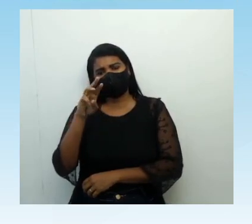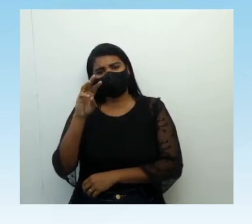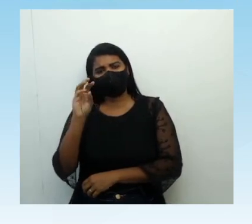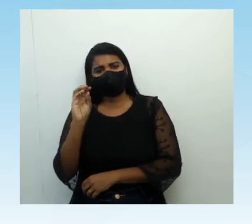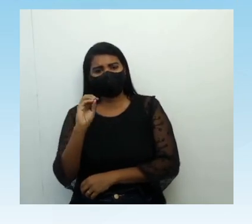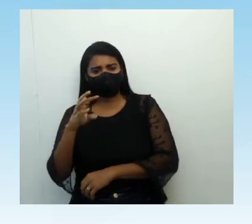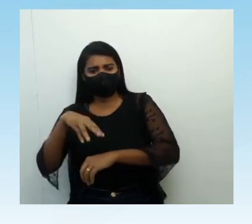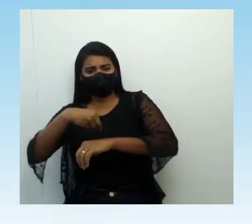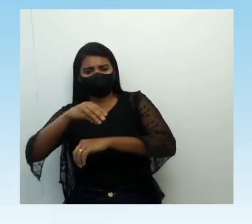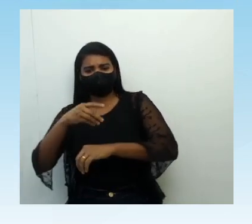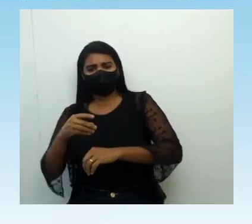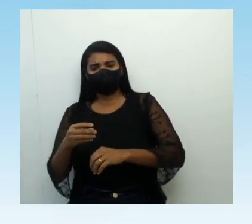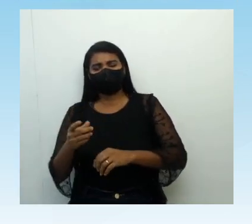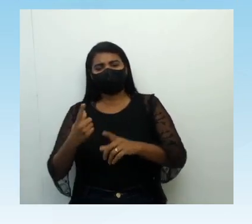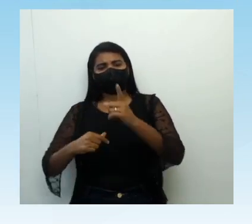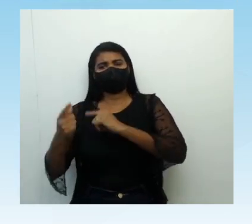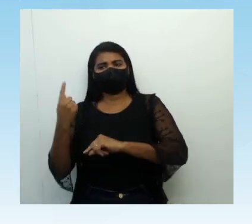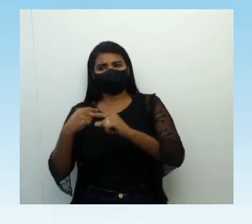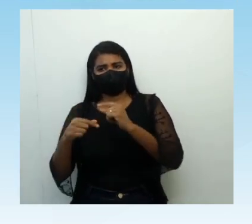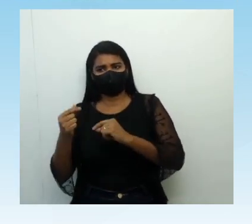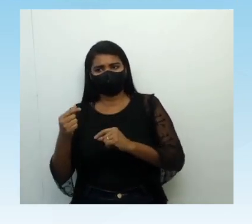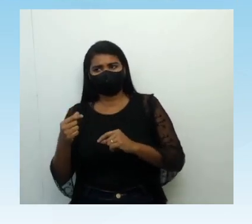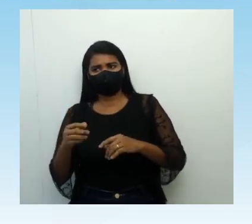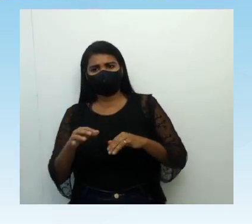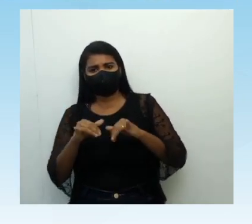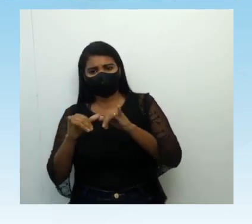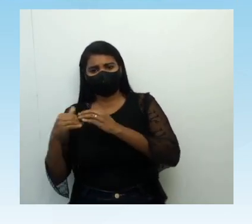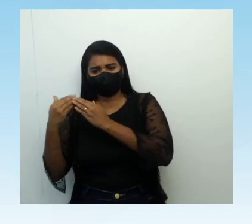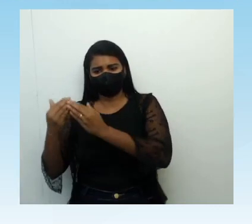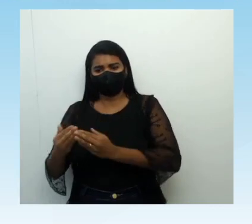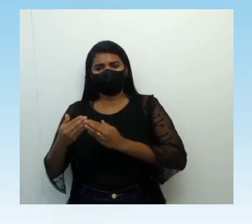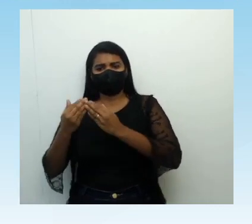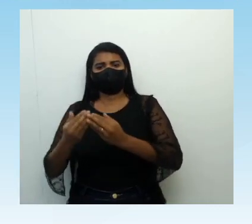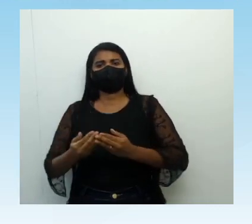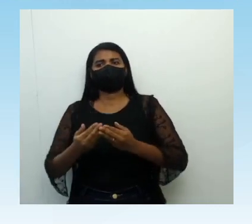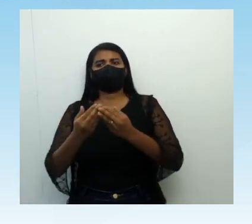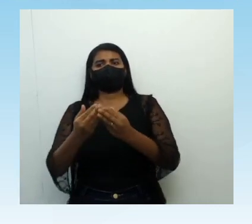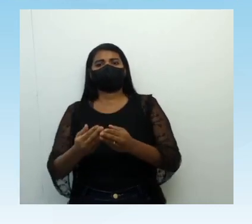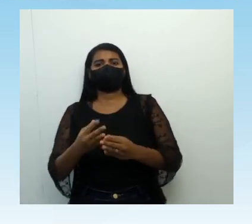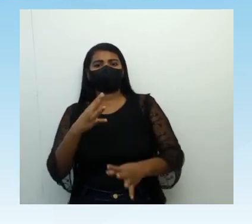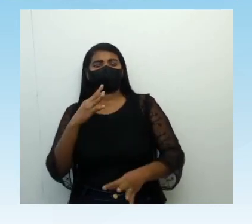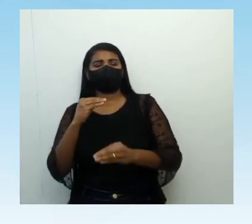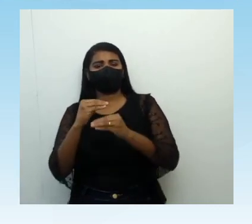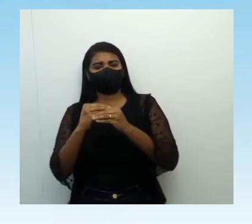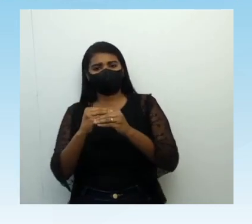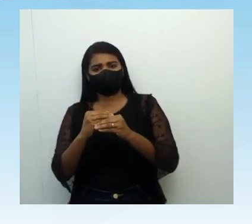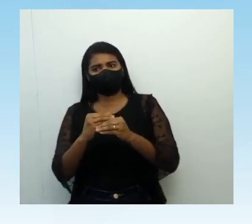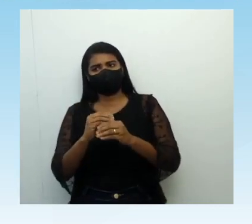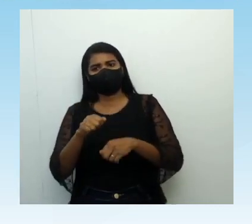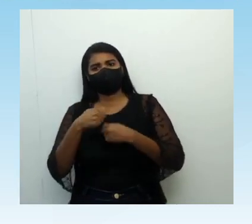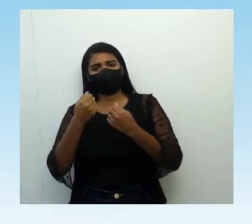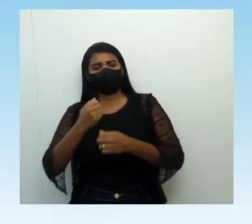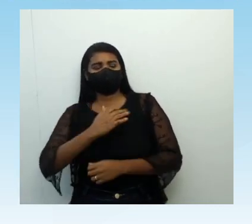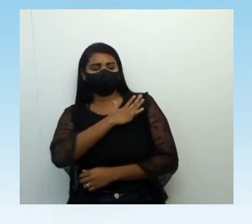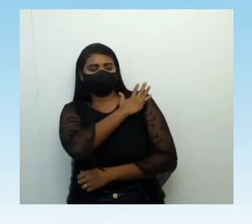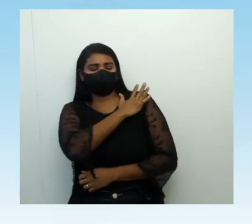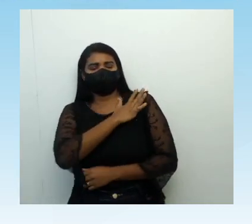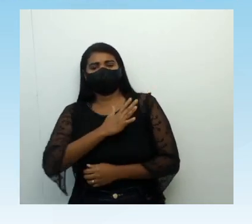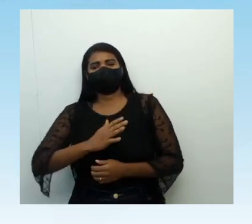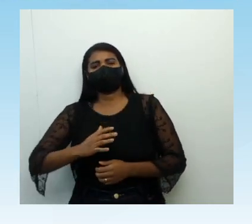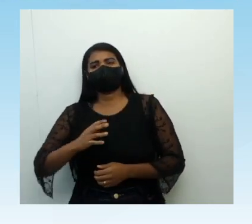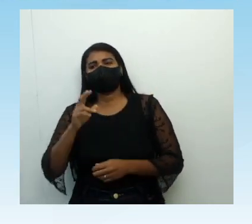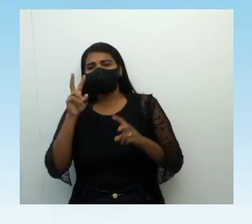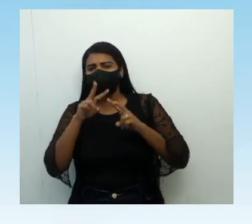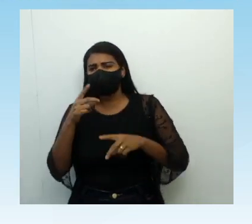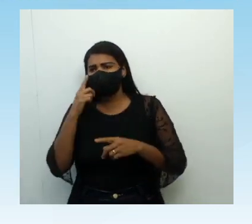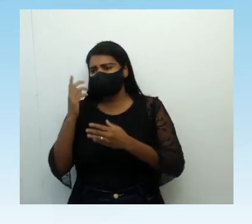entrepostos comerciais, que se atracavam em navios que se também constituíssem fortificações militares. Dá para